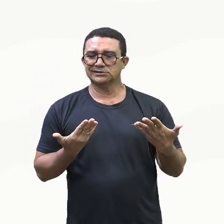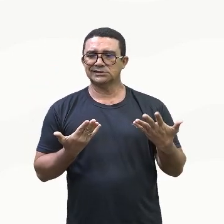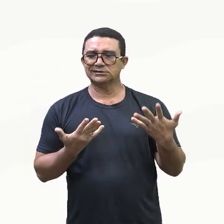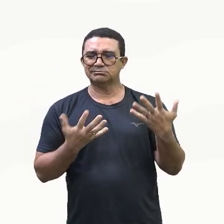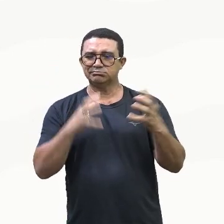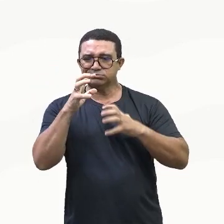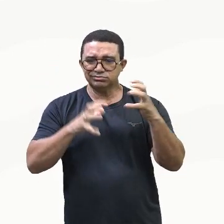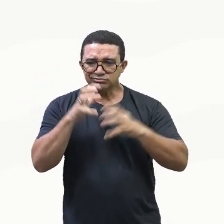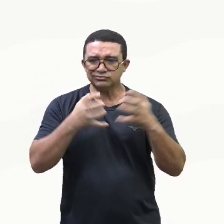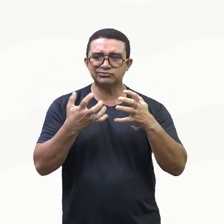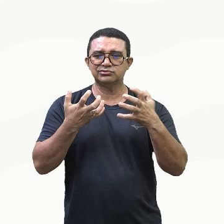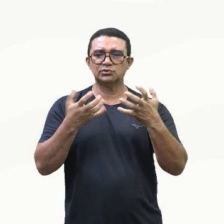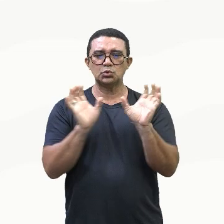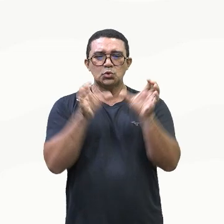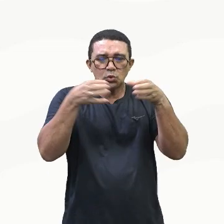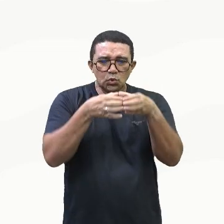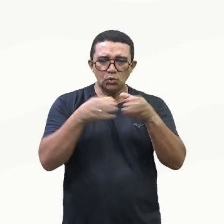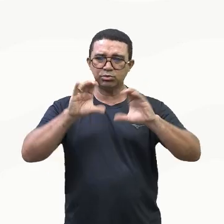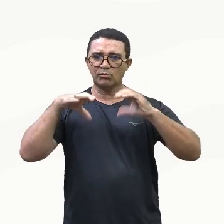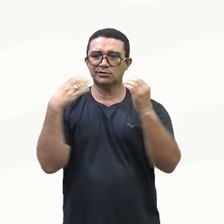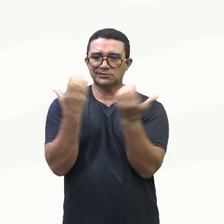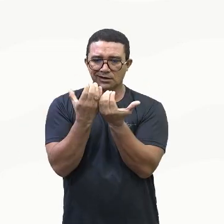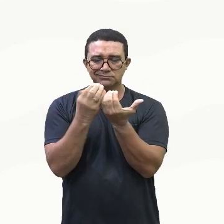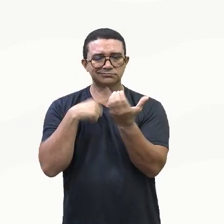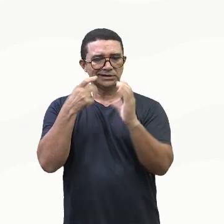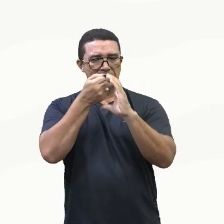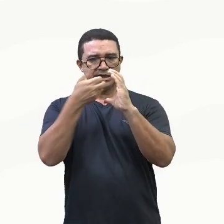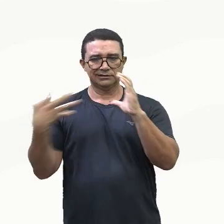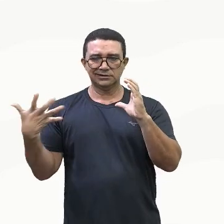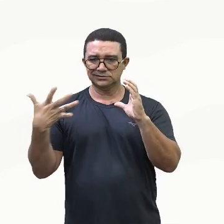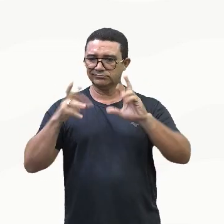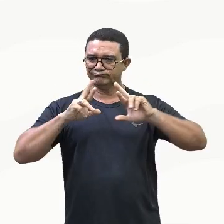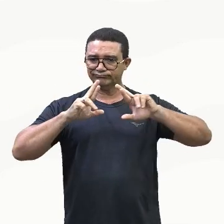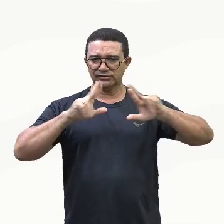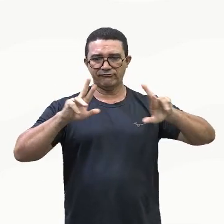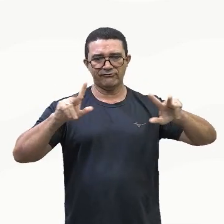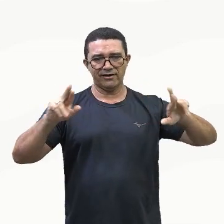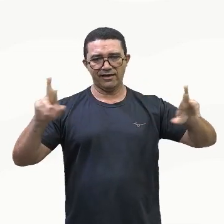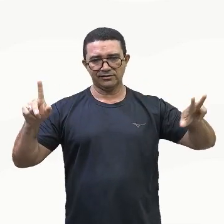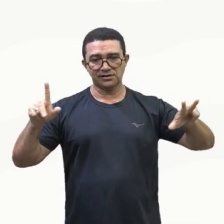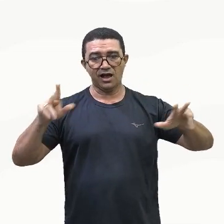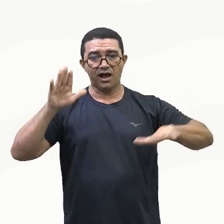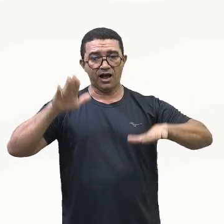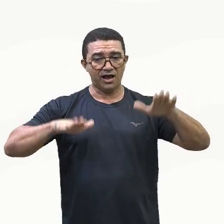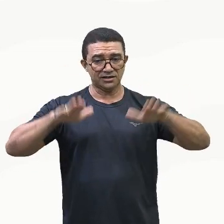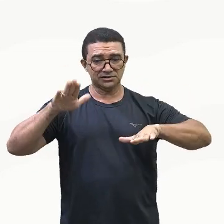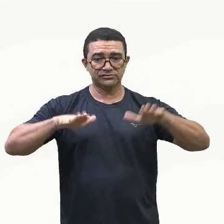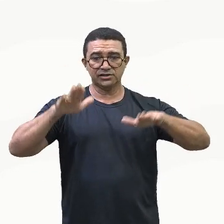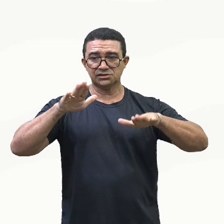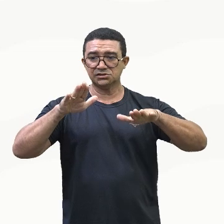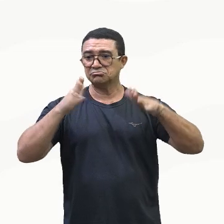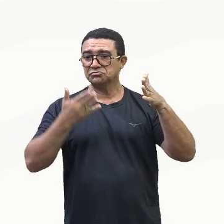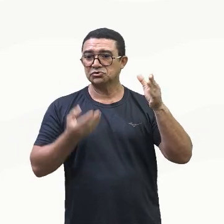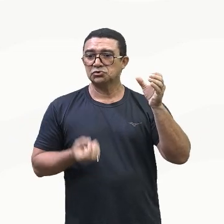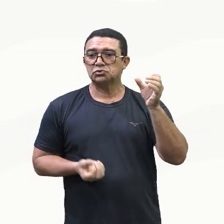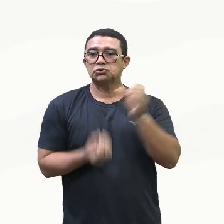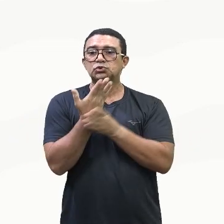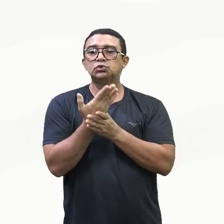grupos ou comunidades com características diferenciadas, muitas das vezes resulta em